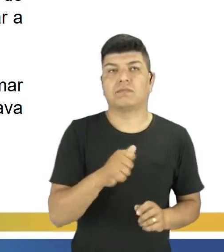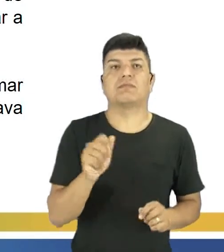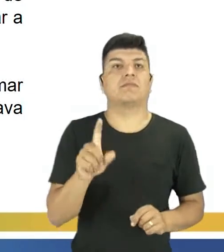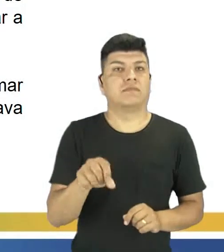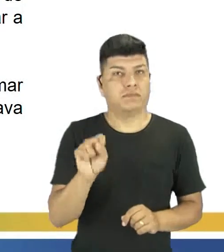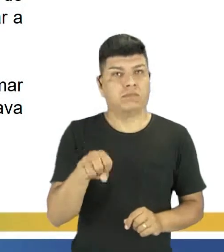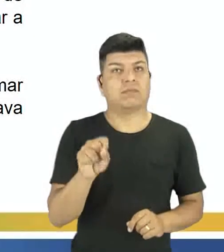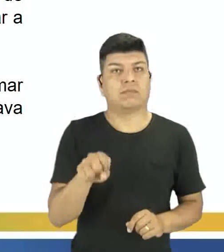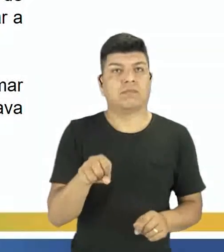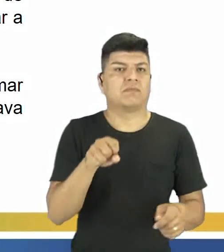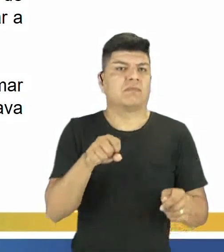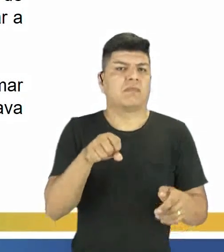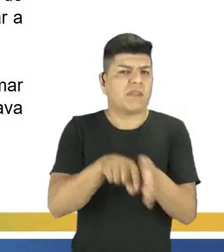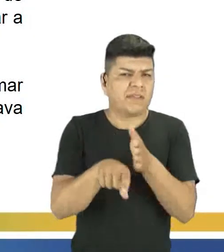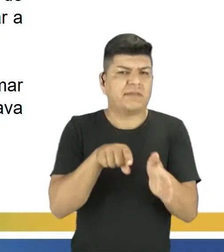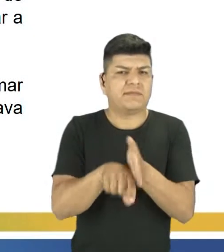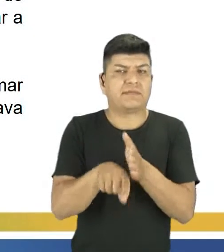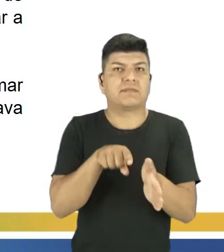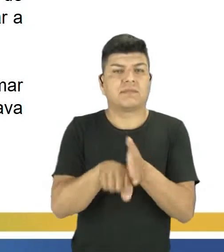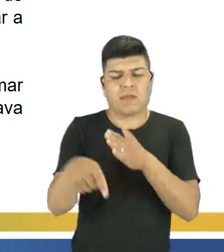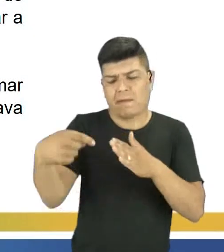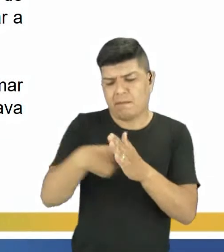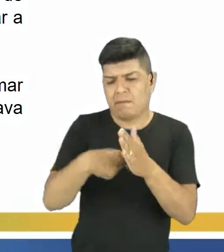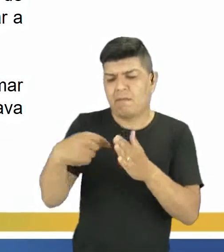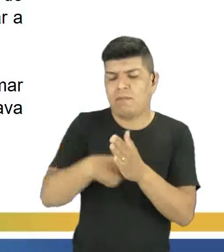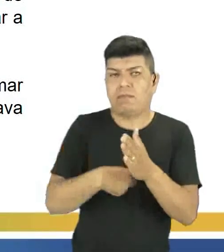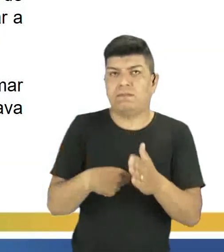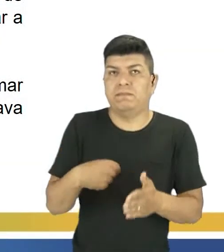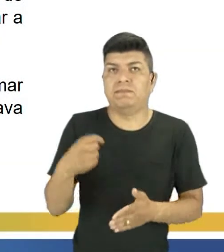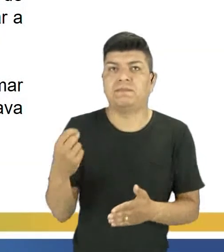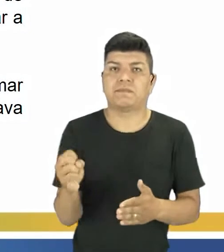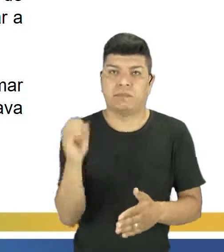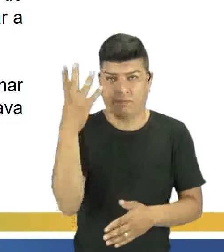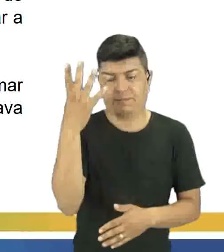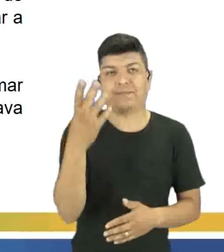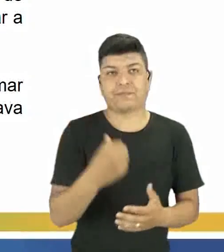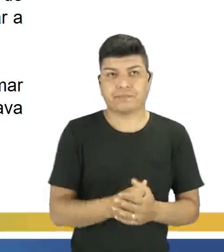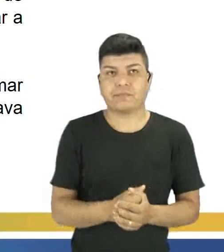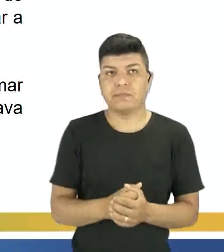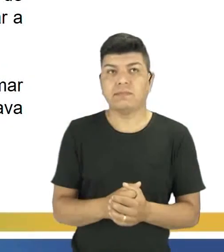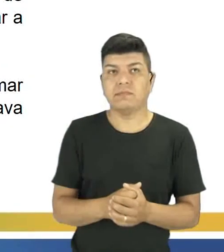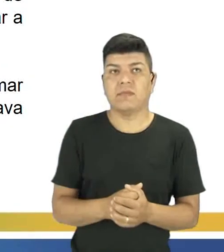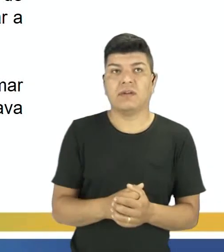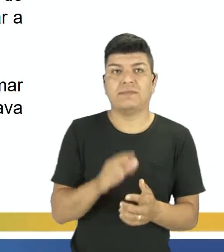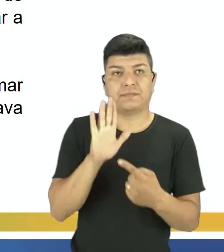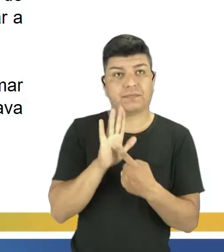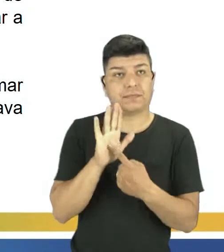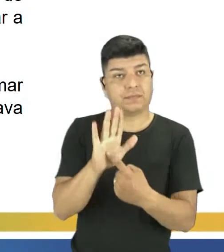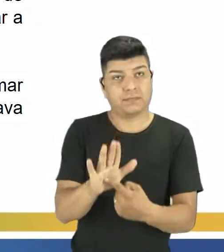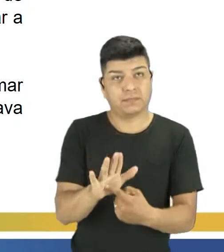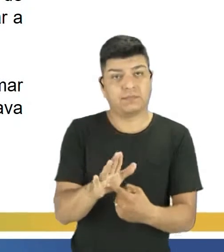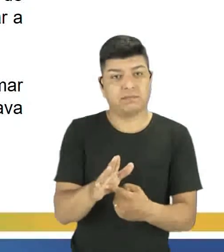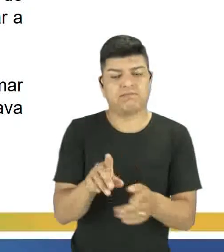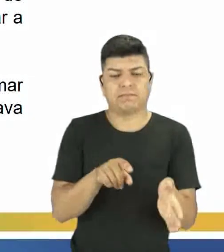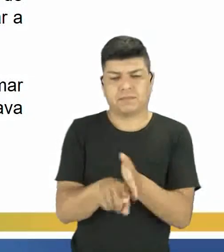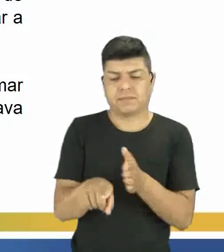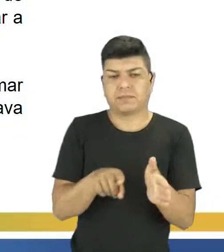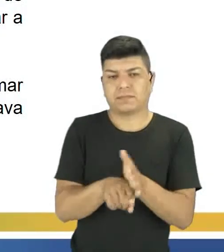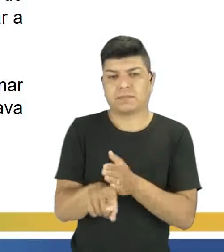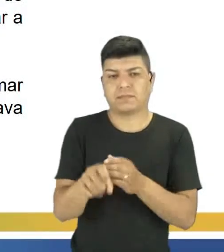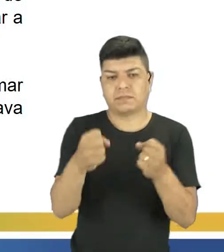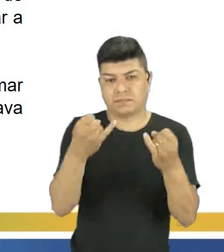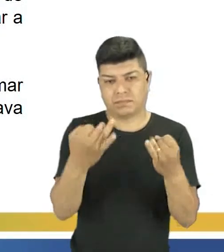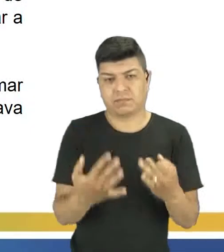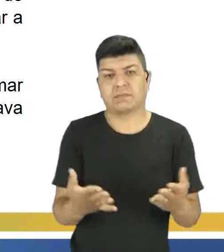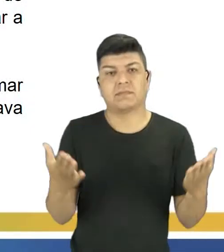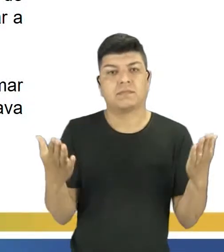e sim fazer as pessoas se questionarem acerca dos acontecimentos. O que ele propunha era questionar, como eu acabei de